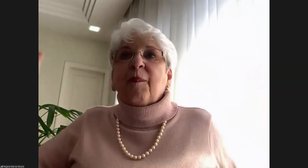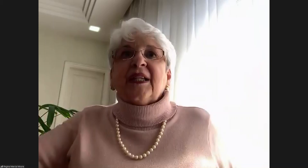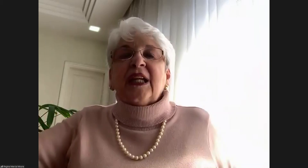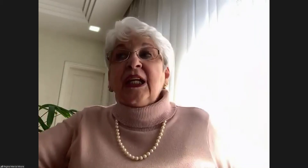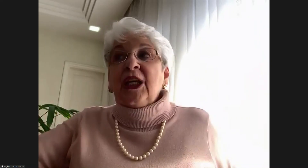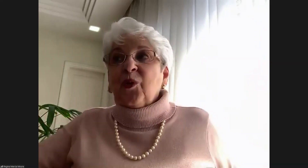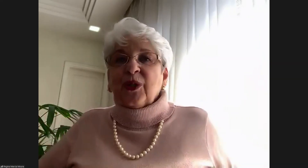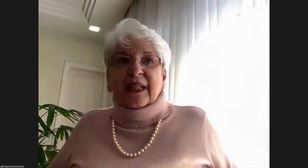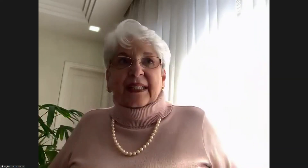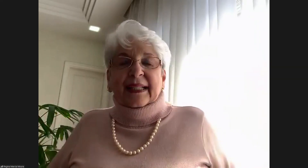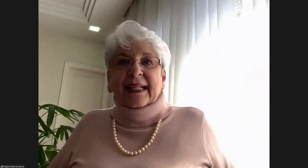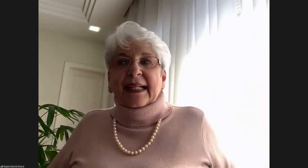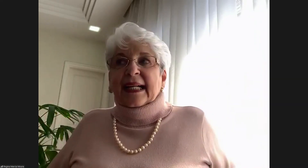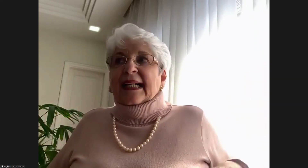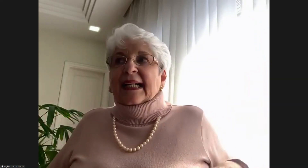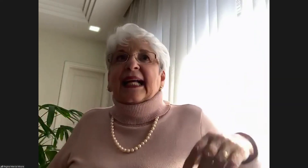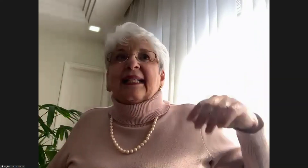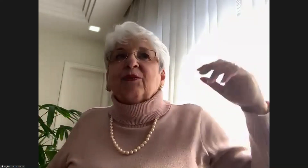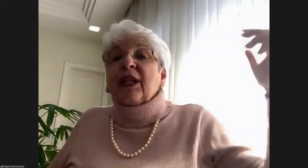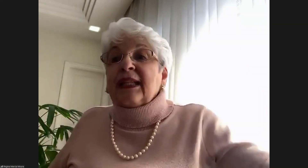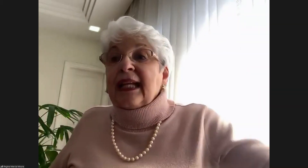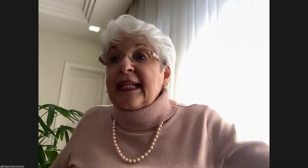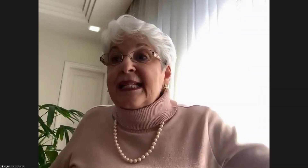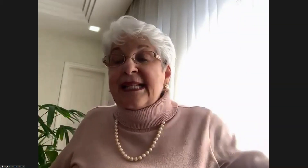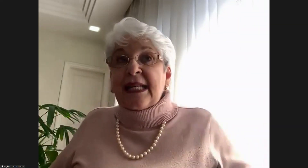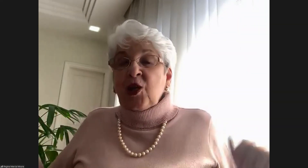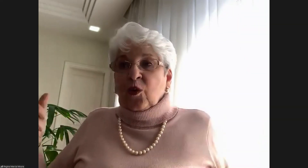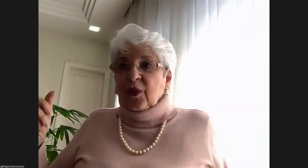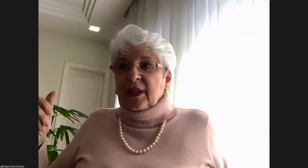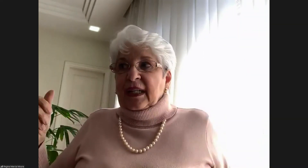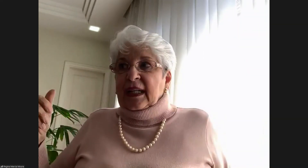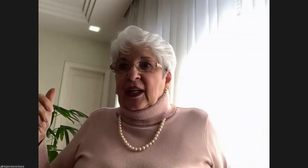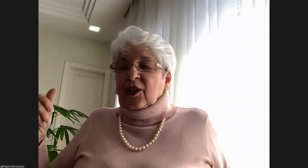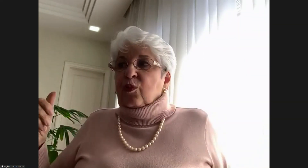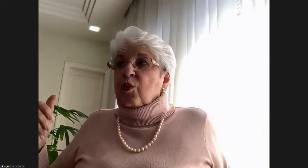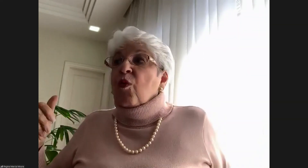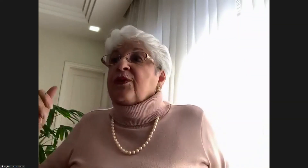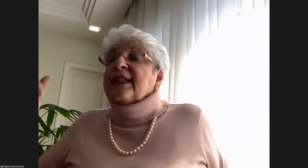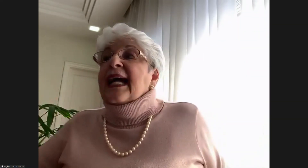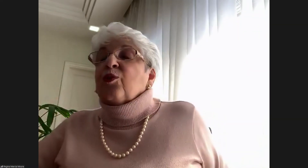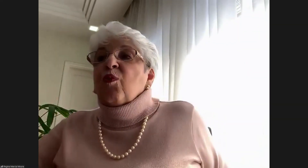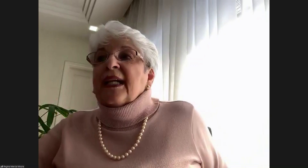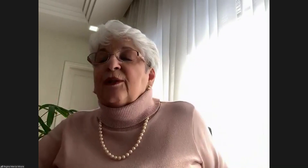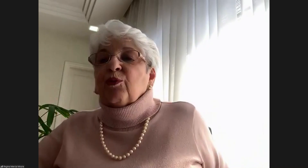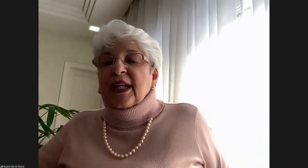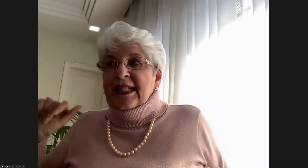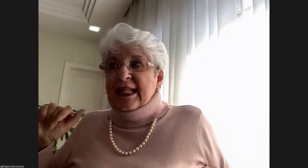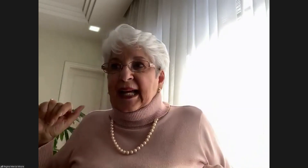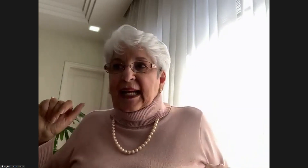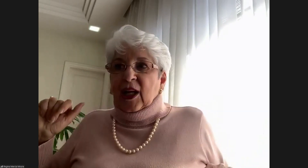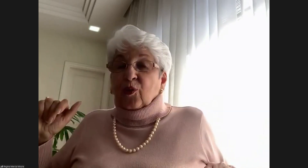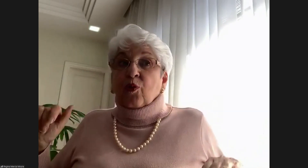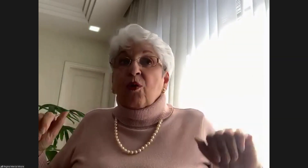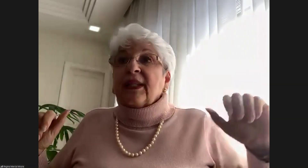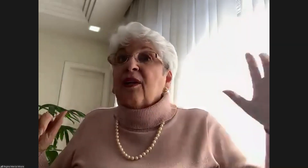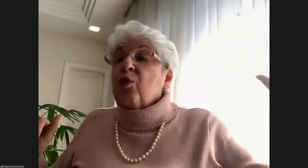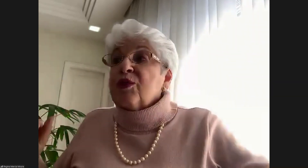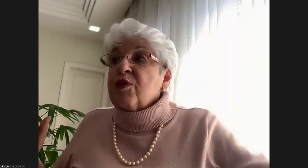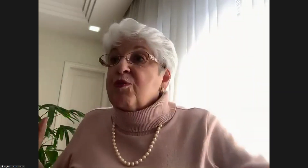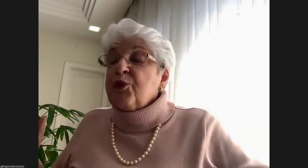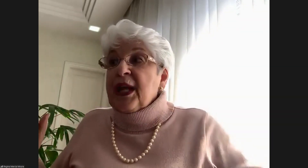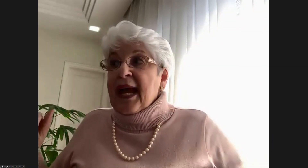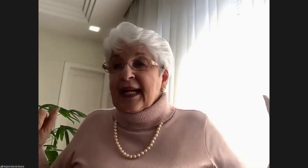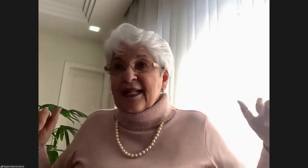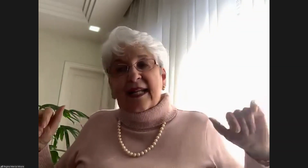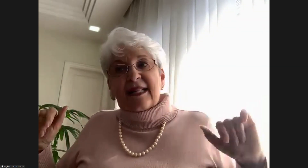do Pedrinho, né? da Narizinho, do contato com a natureza, do contato com as